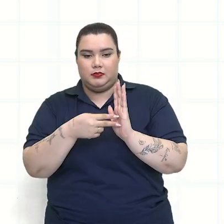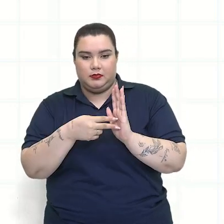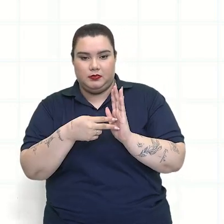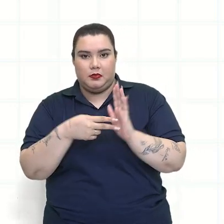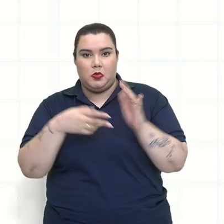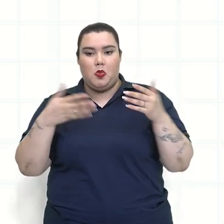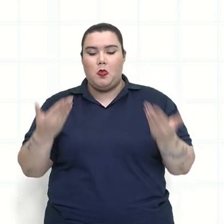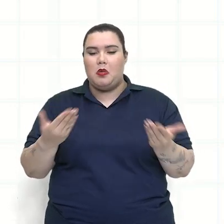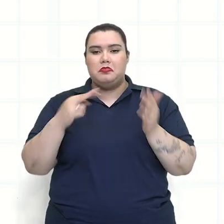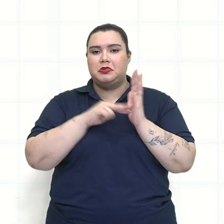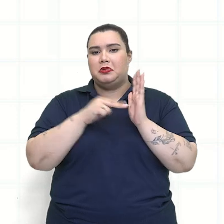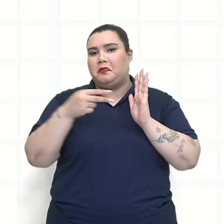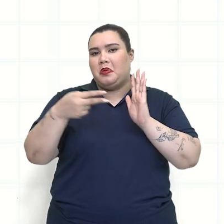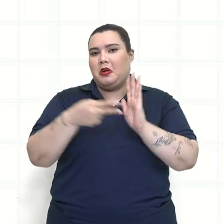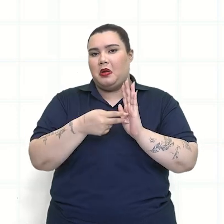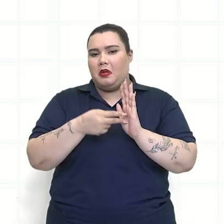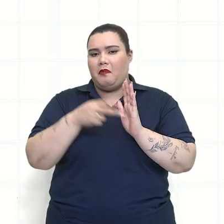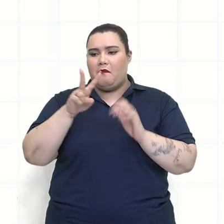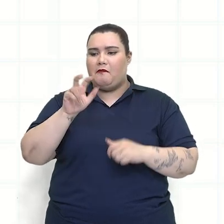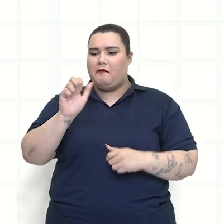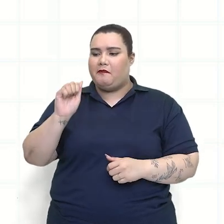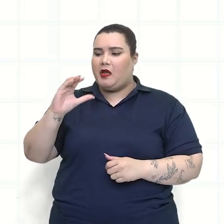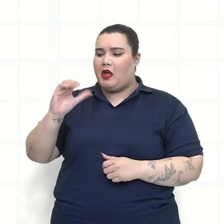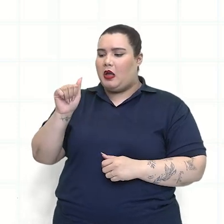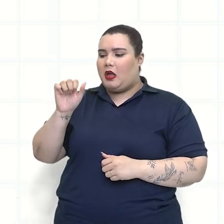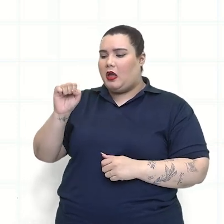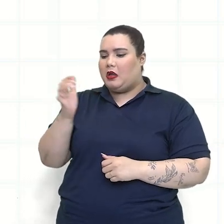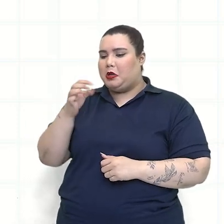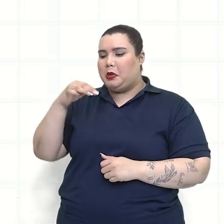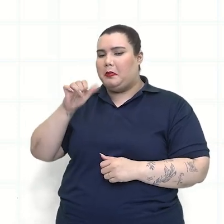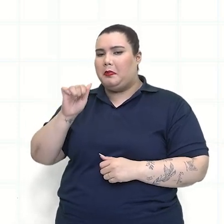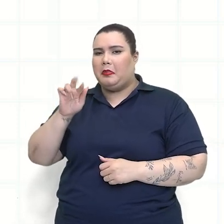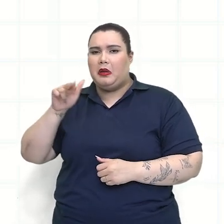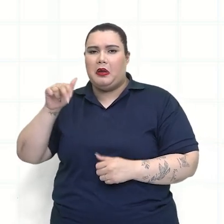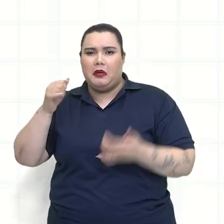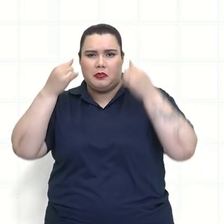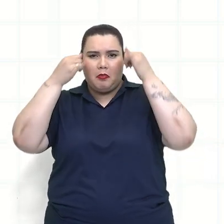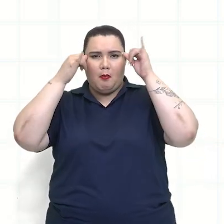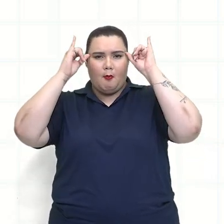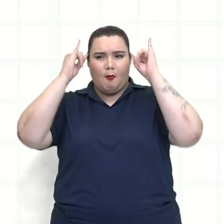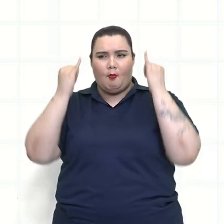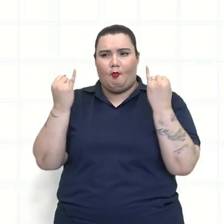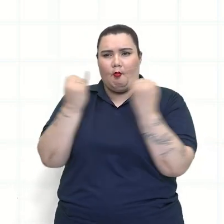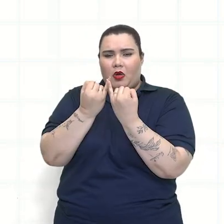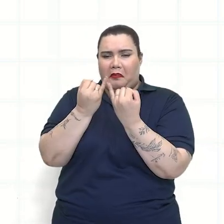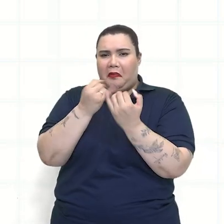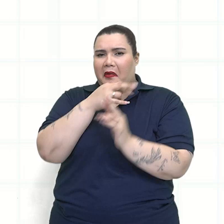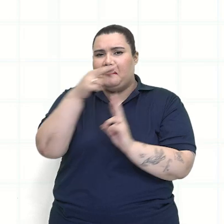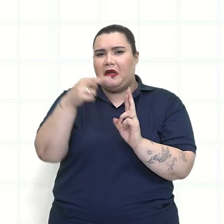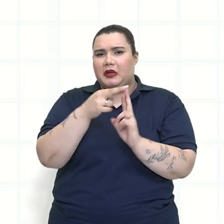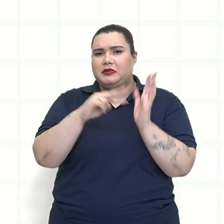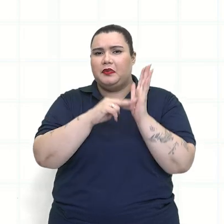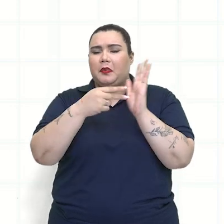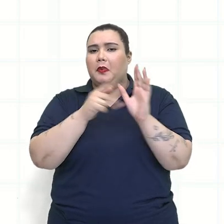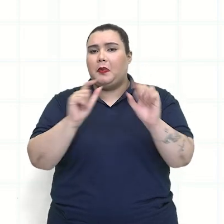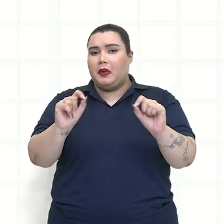Qual é o sentido de vacas magras dentro desse trecho aqui do texto.